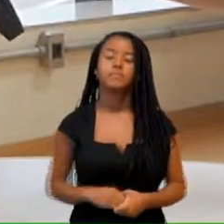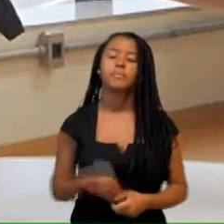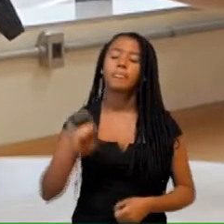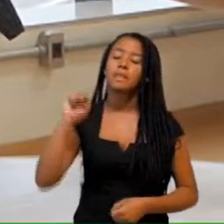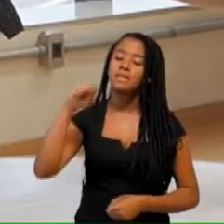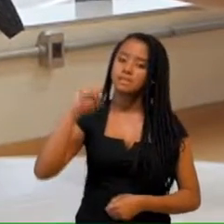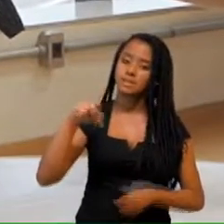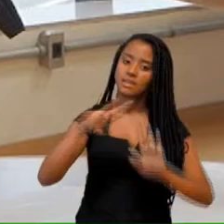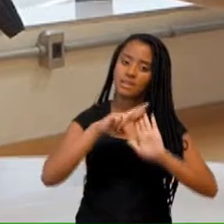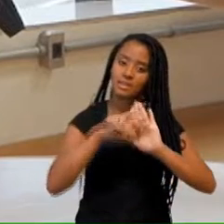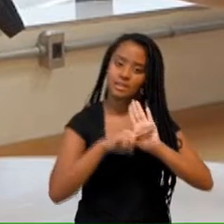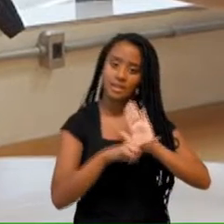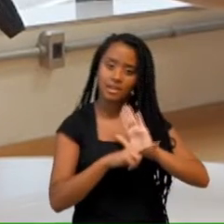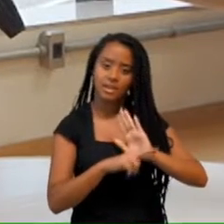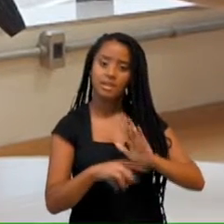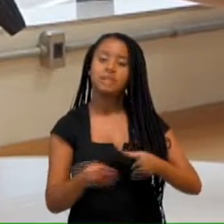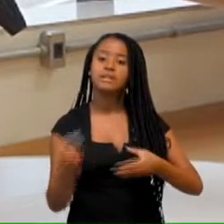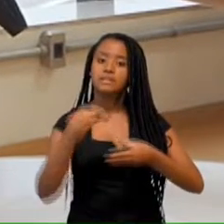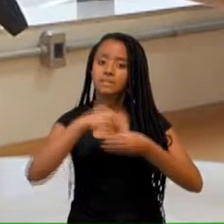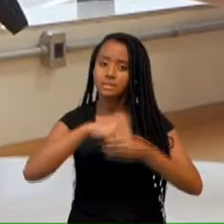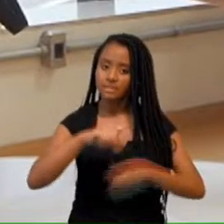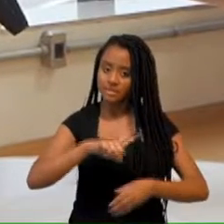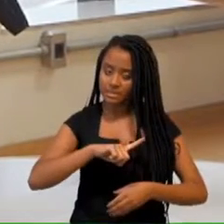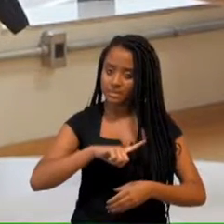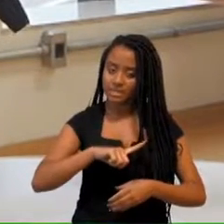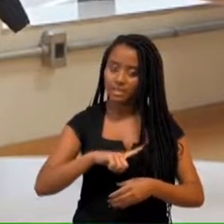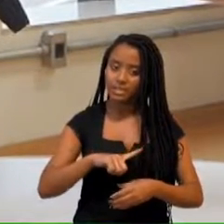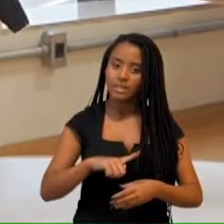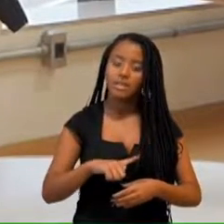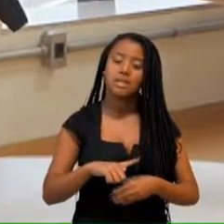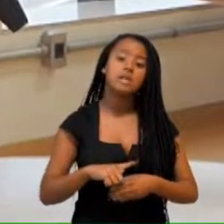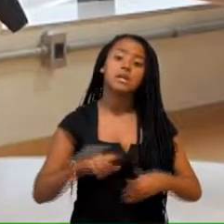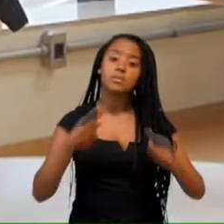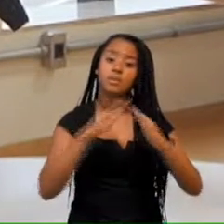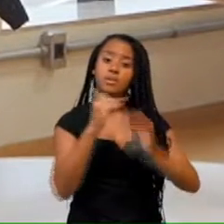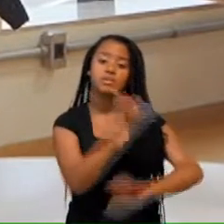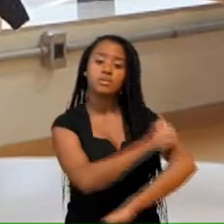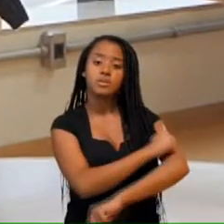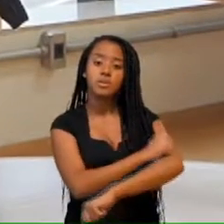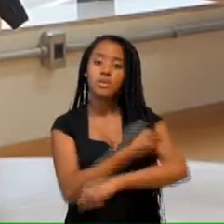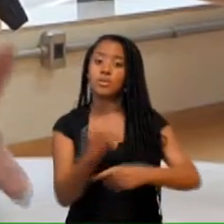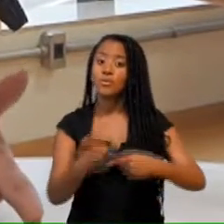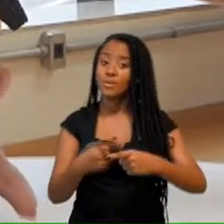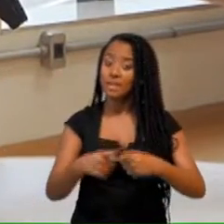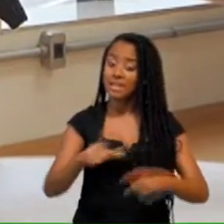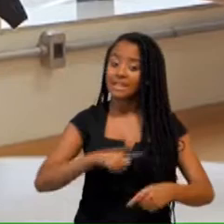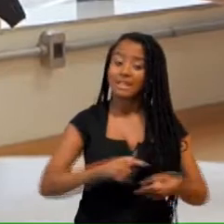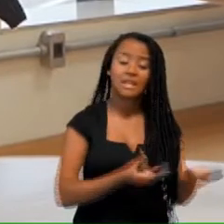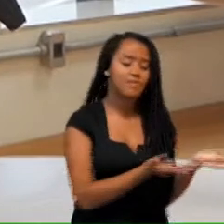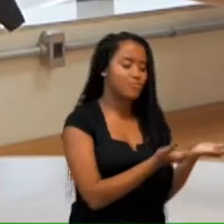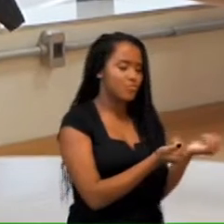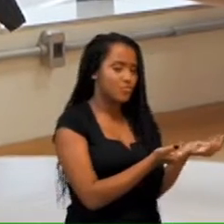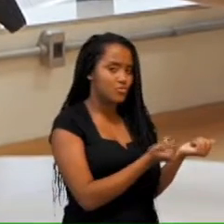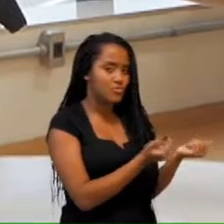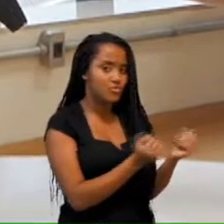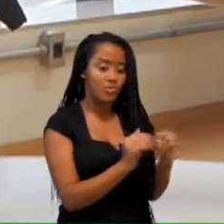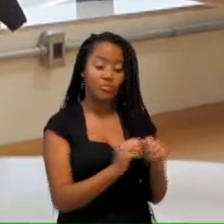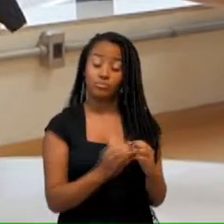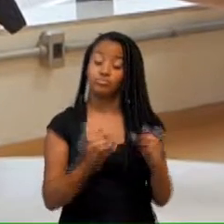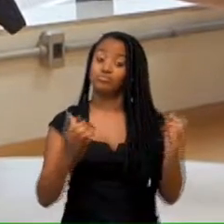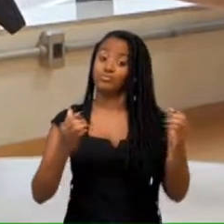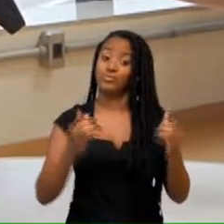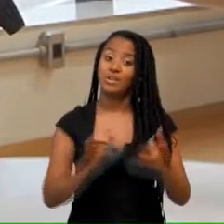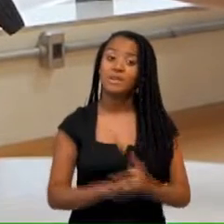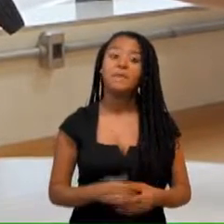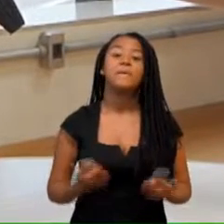então no nosso Regimento Interno a gente tem todas as regras da moradia estudantil porque onde tem muitos jovens né a gente tem que ter uma